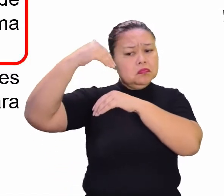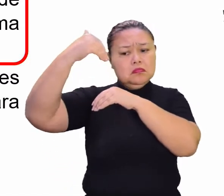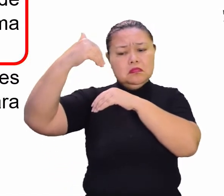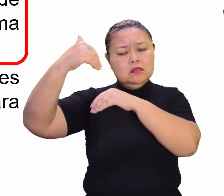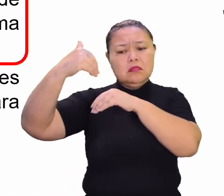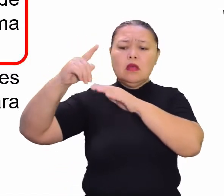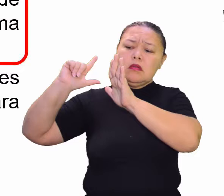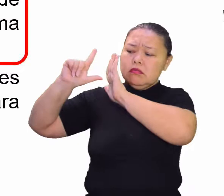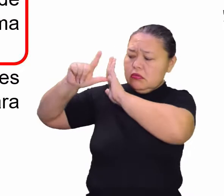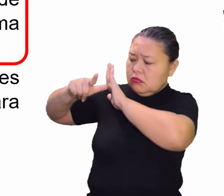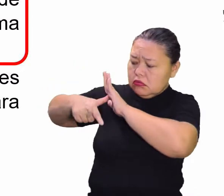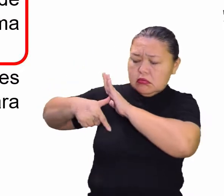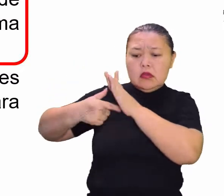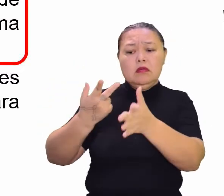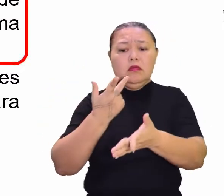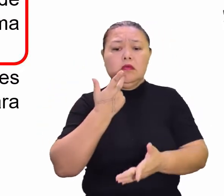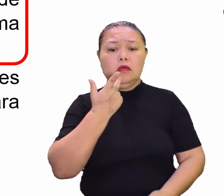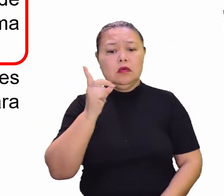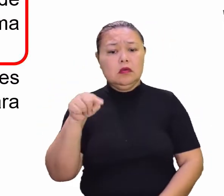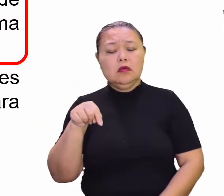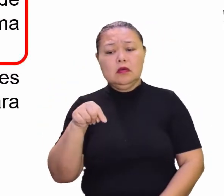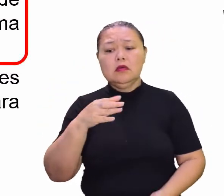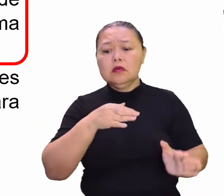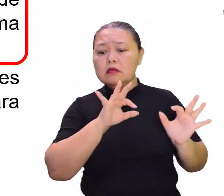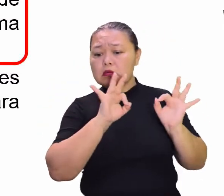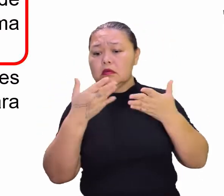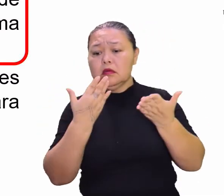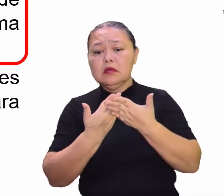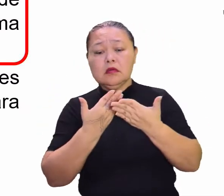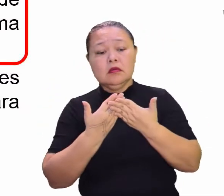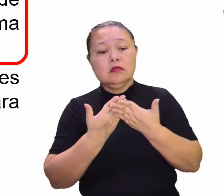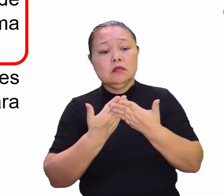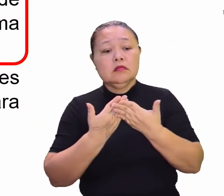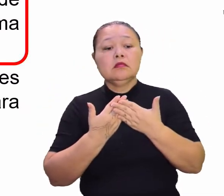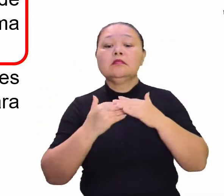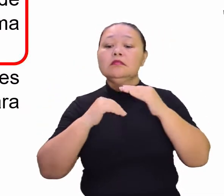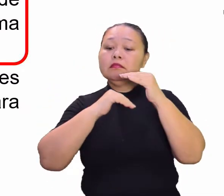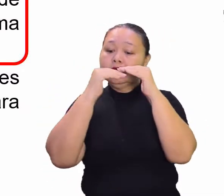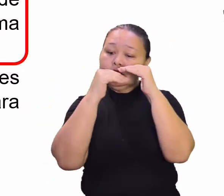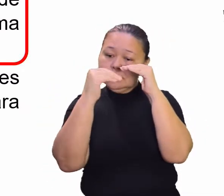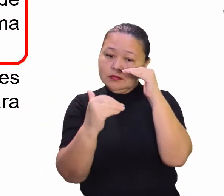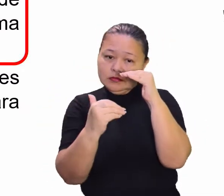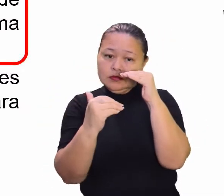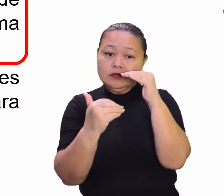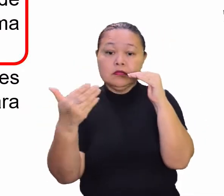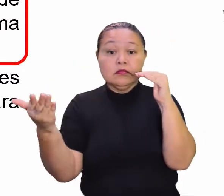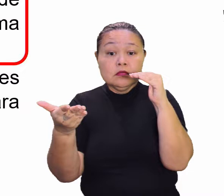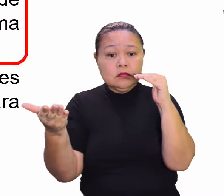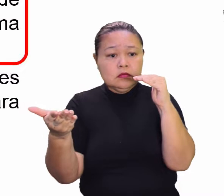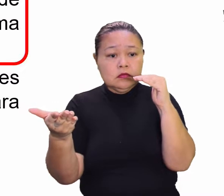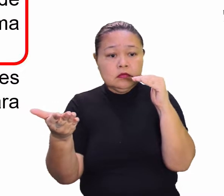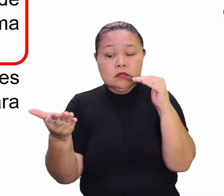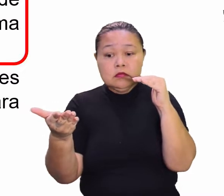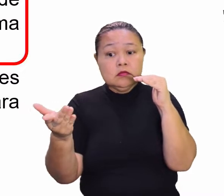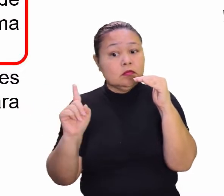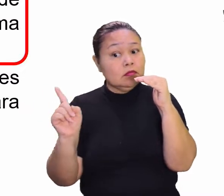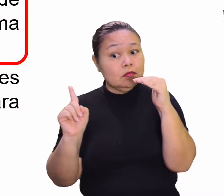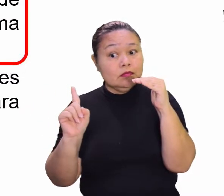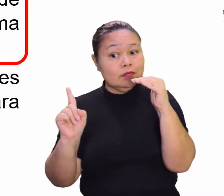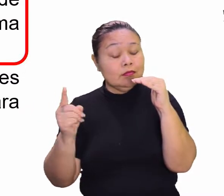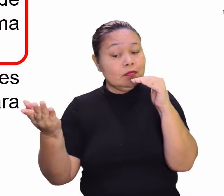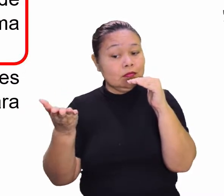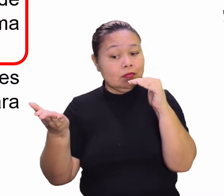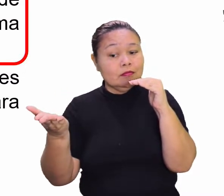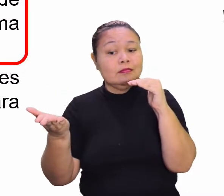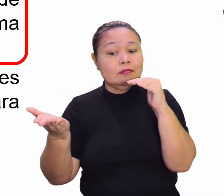Estão muito atrasados. Falamos sobre isso a aula toda. Subdesenvolvimento, situação momentânea, não é